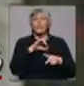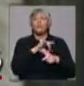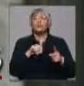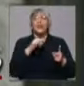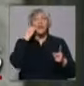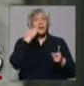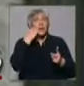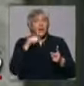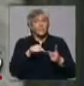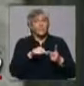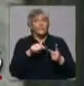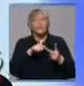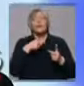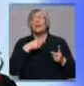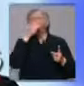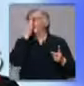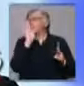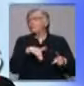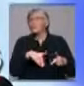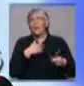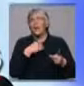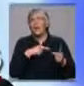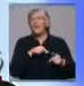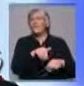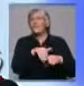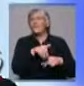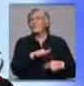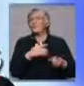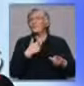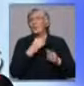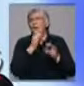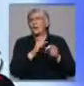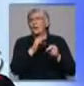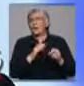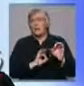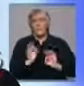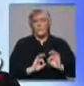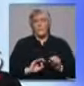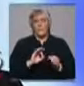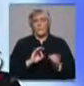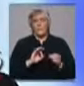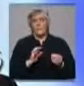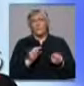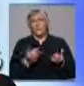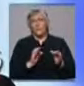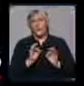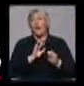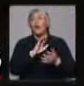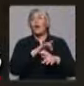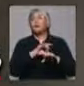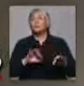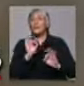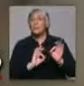é um homicídio por negligência, por descuido, por mau planeamento da organização do